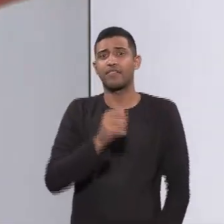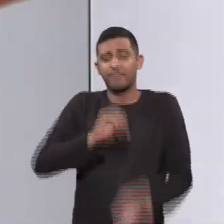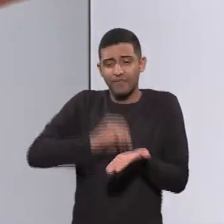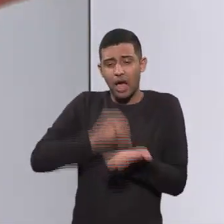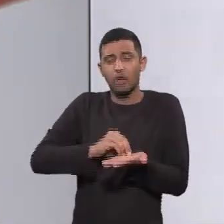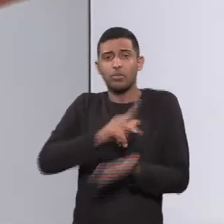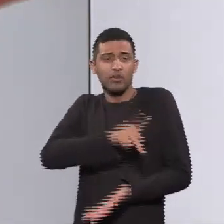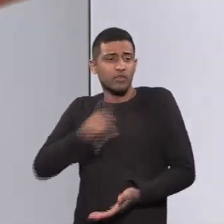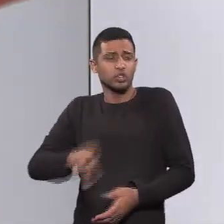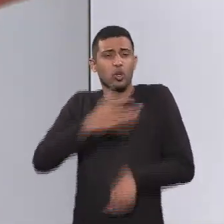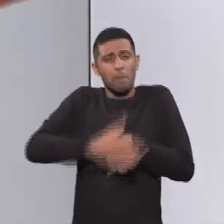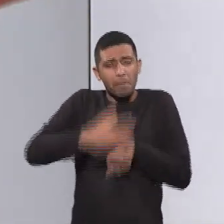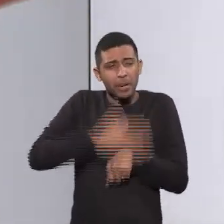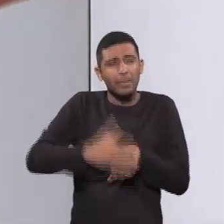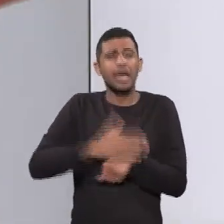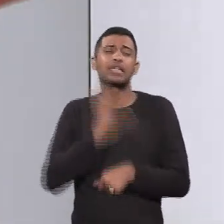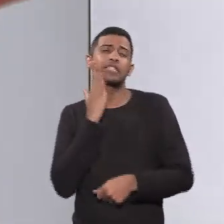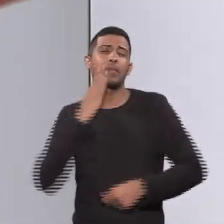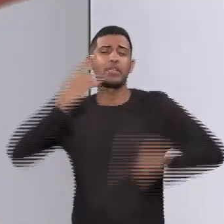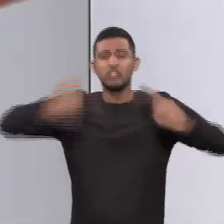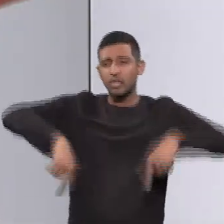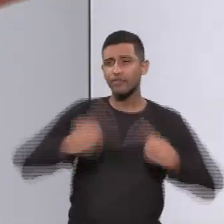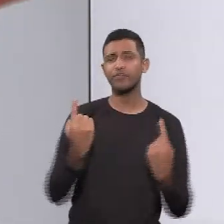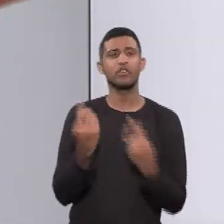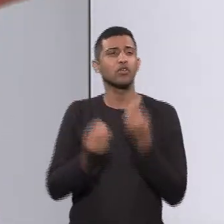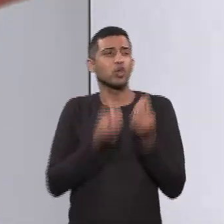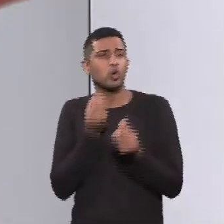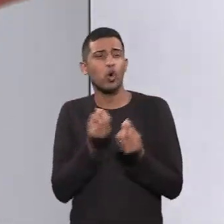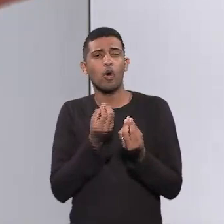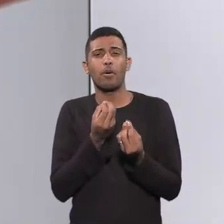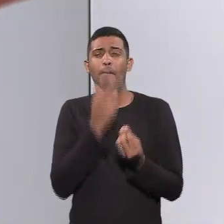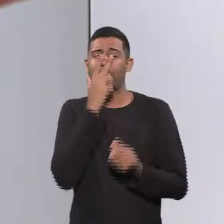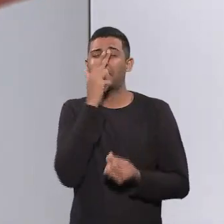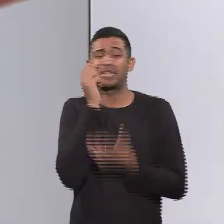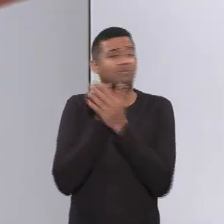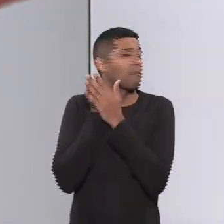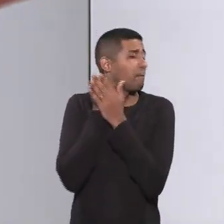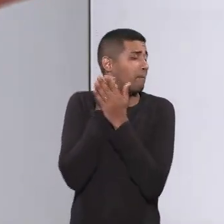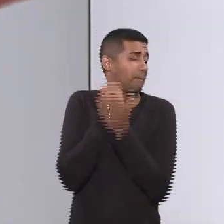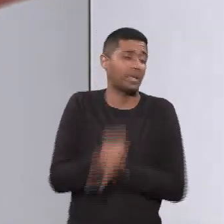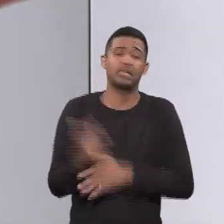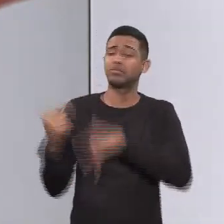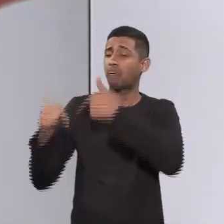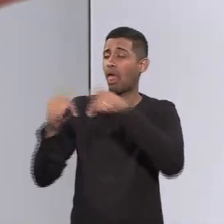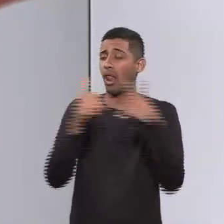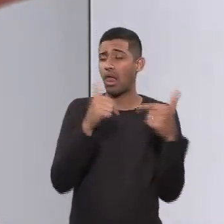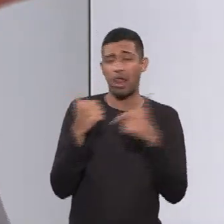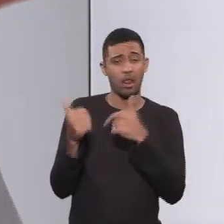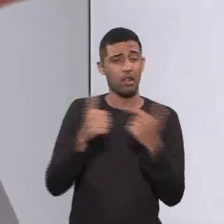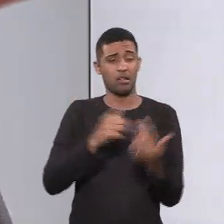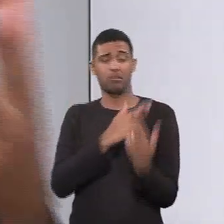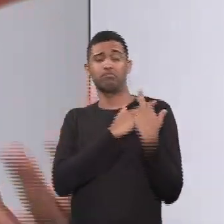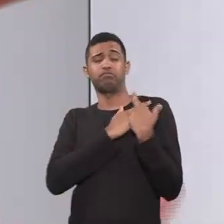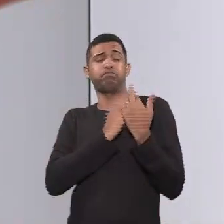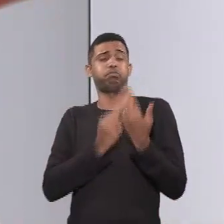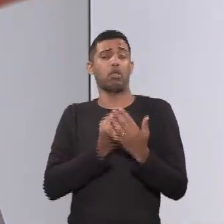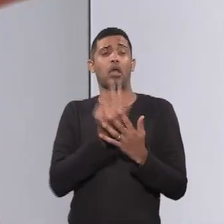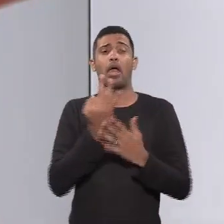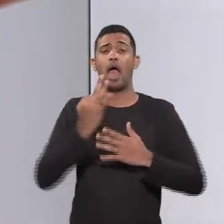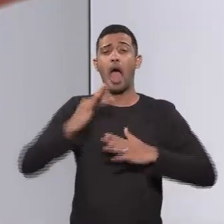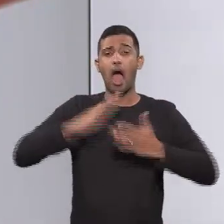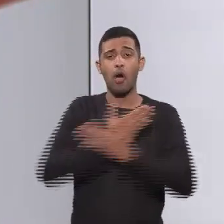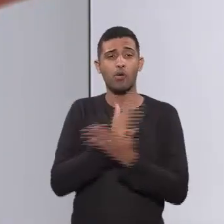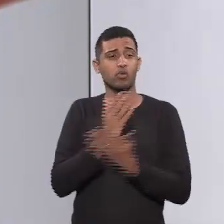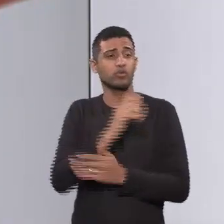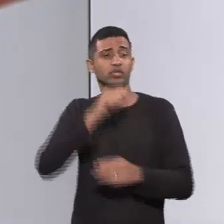para enfrentar os desafios da sua prática, para uma escola que é sobrecarregada de atividades, com um número de alunos que é absurdo,